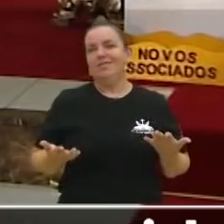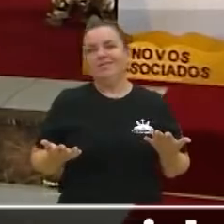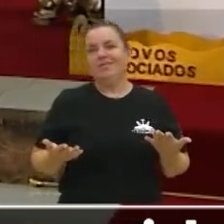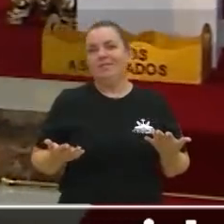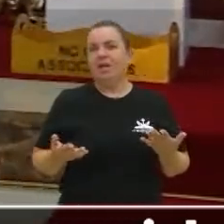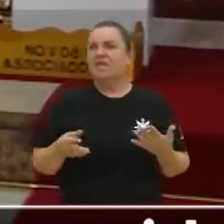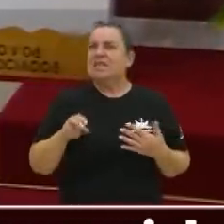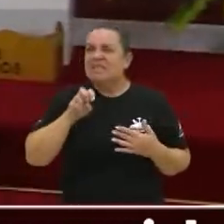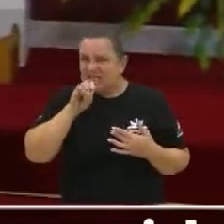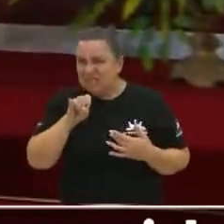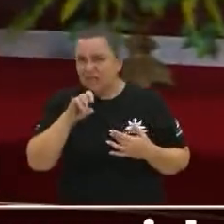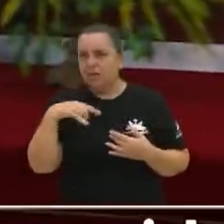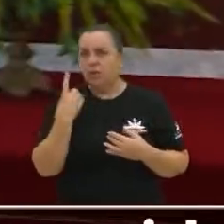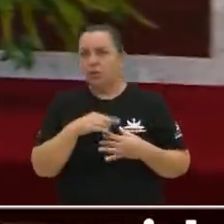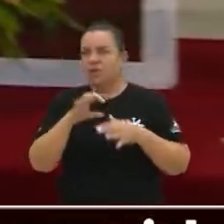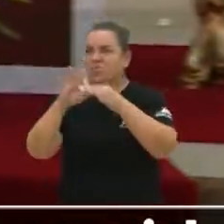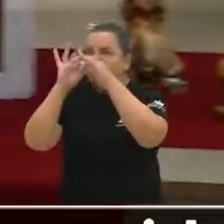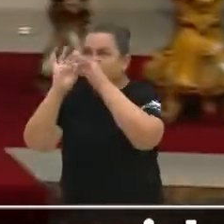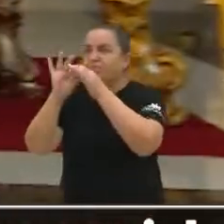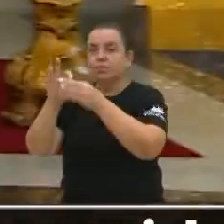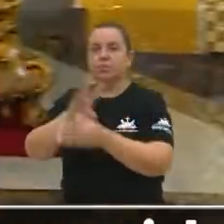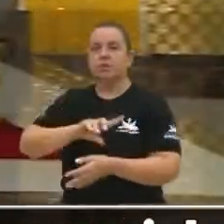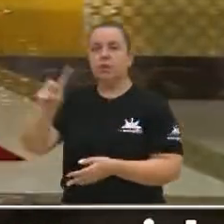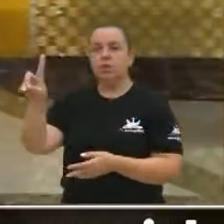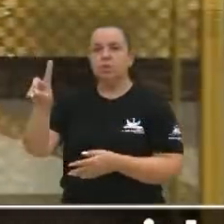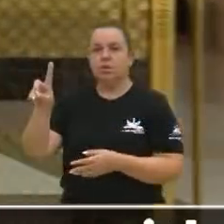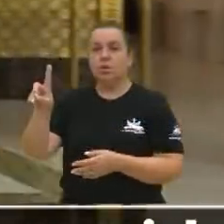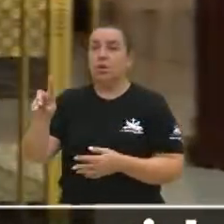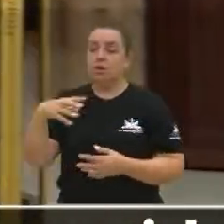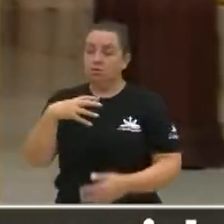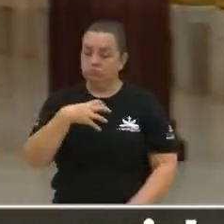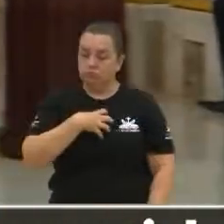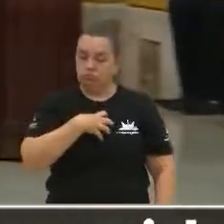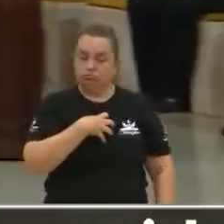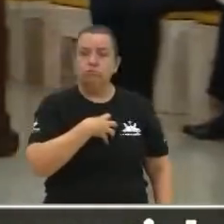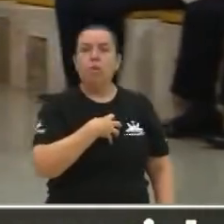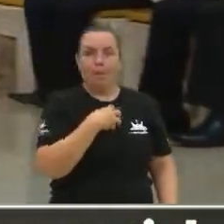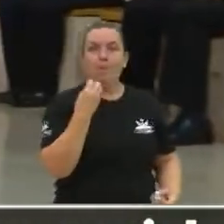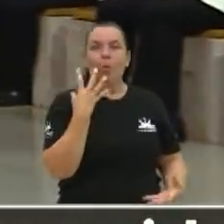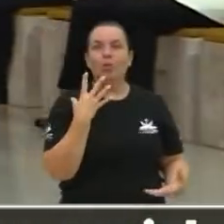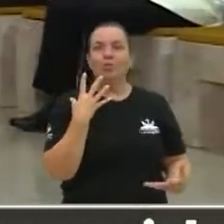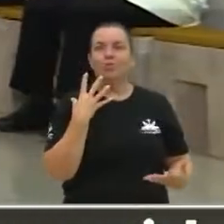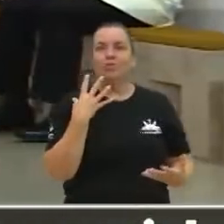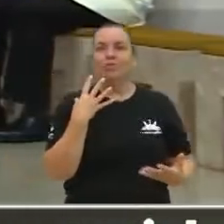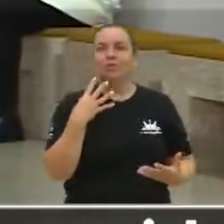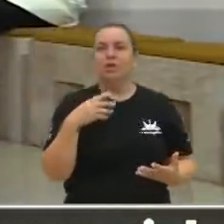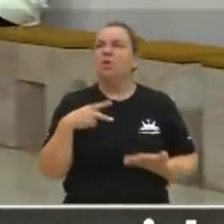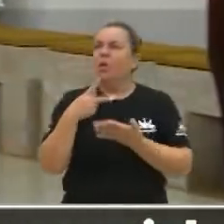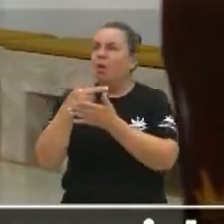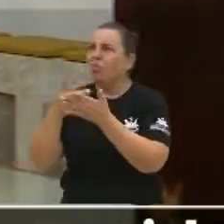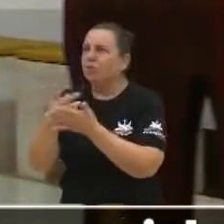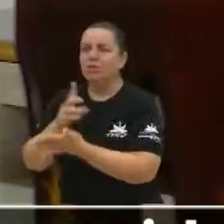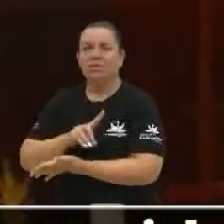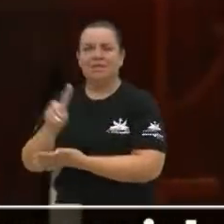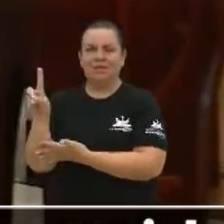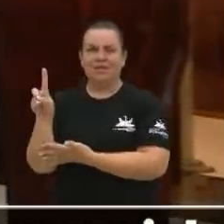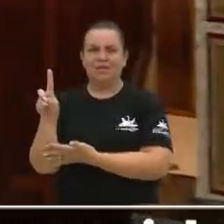e se estamos em Deus e se buscamos a Deus